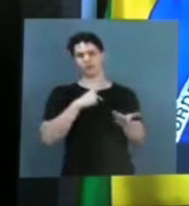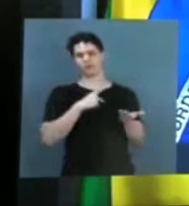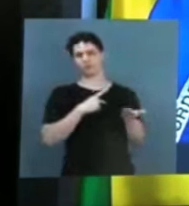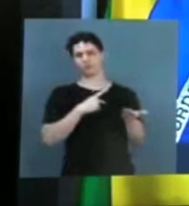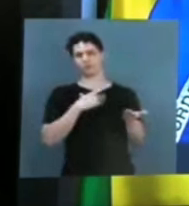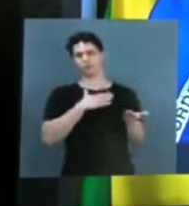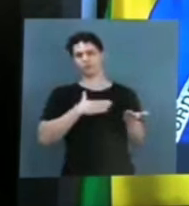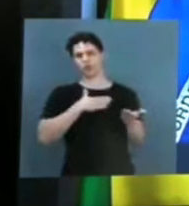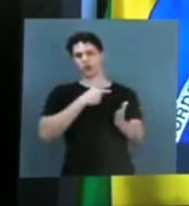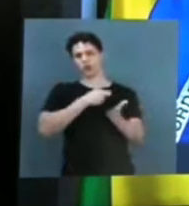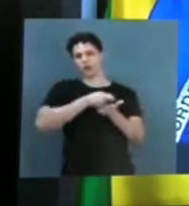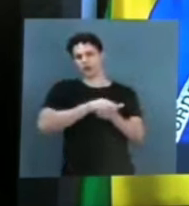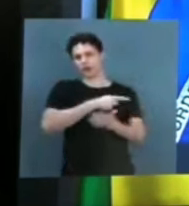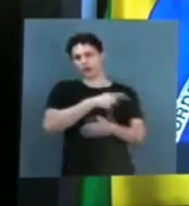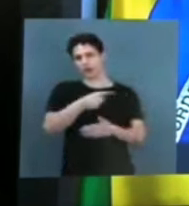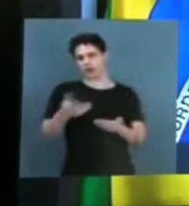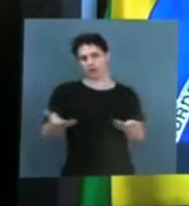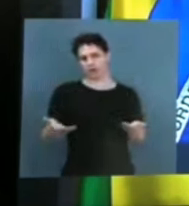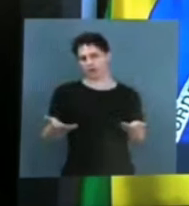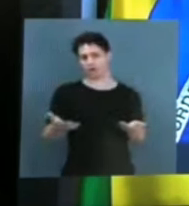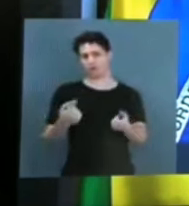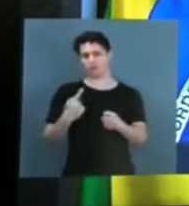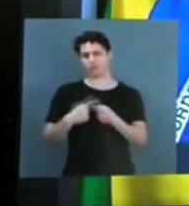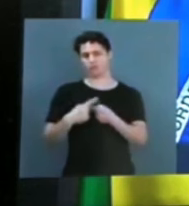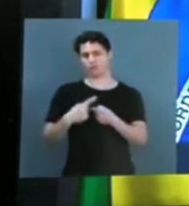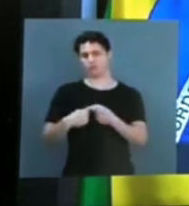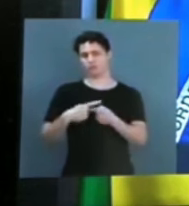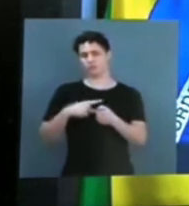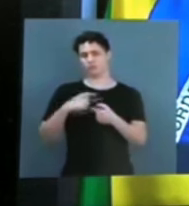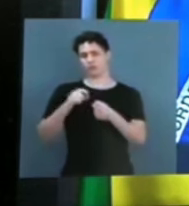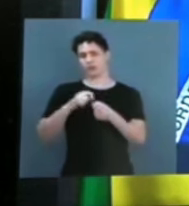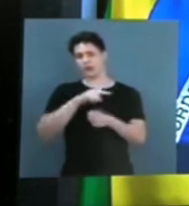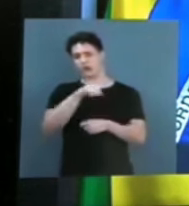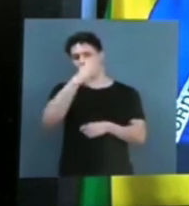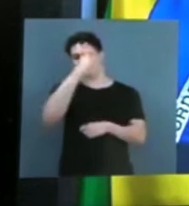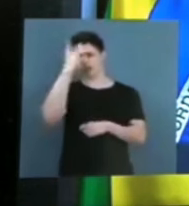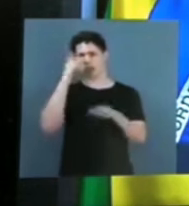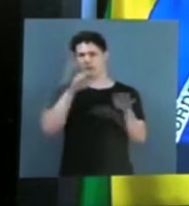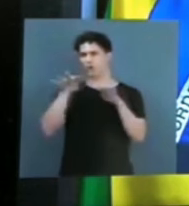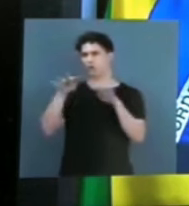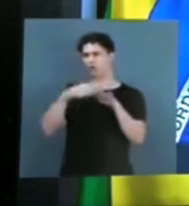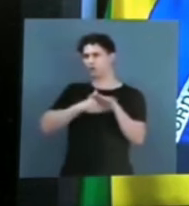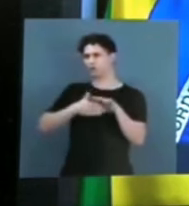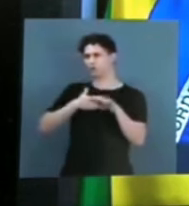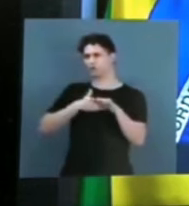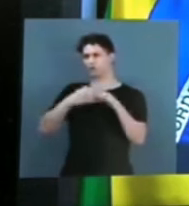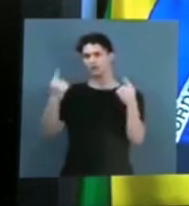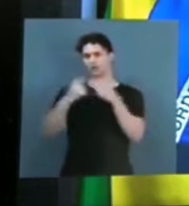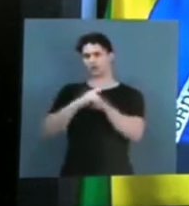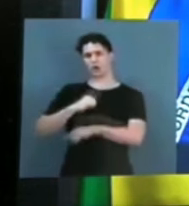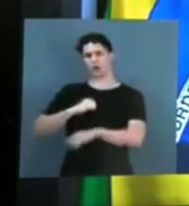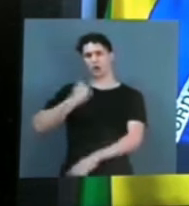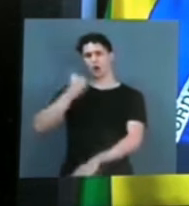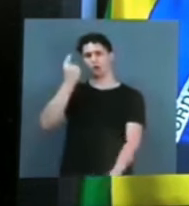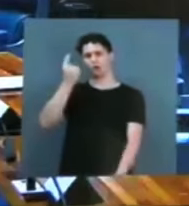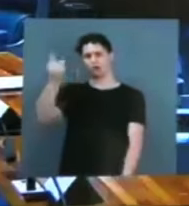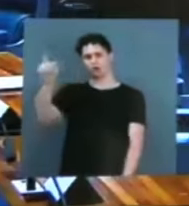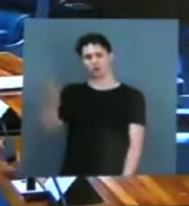jeito. Porque isso você não tá fazendo os outros gostar de você. Você tá fazendo os outros odiar